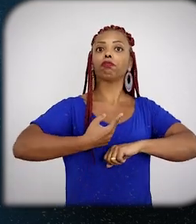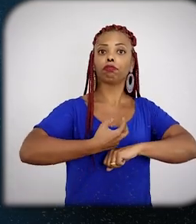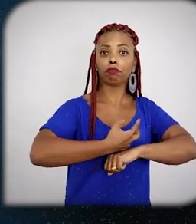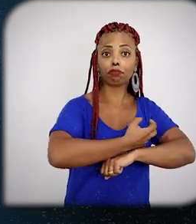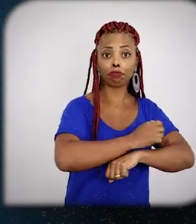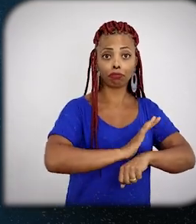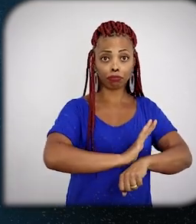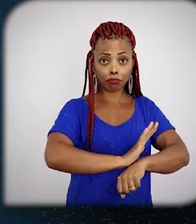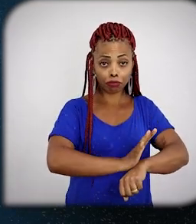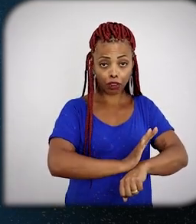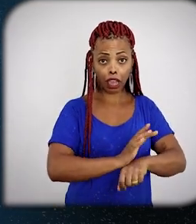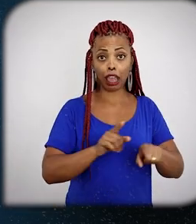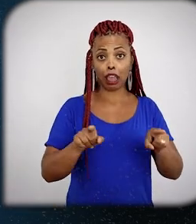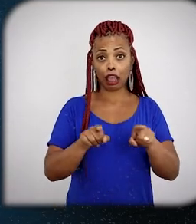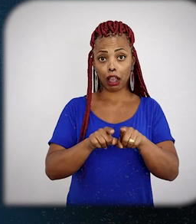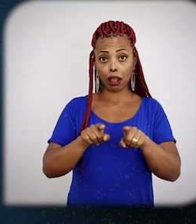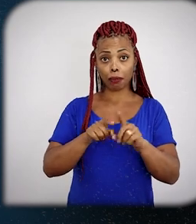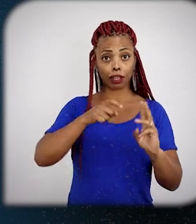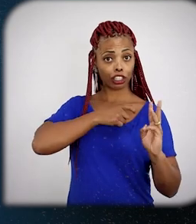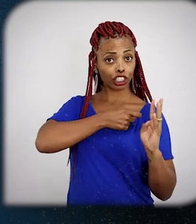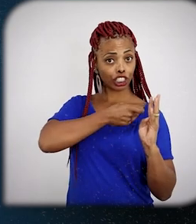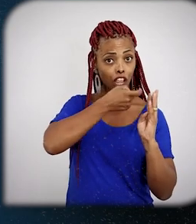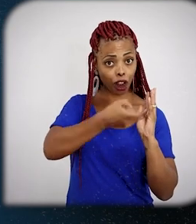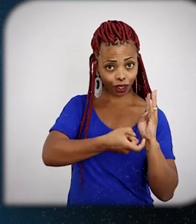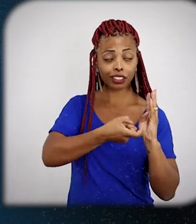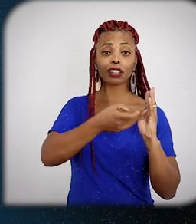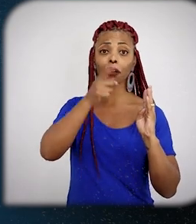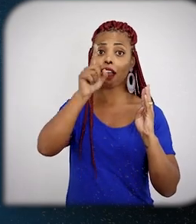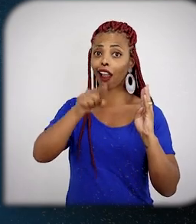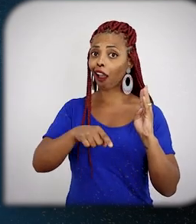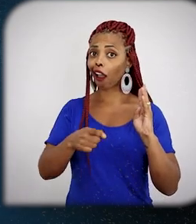epistemicídio e o genocídio fazem parte